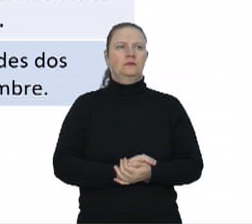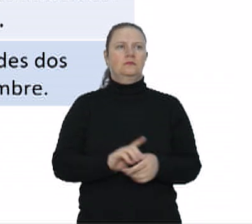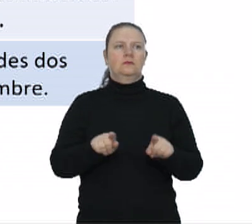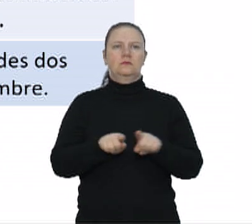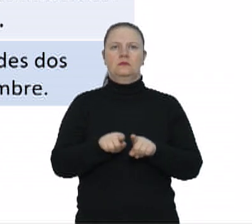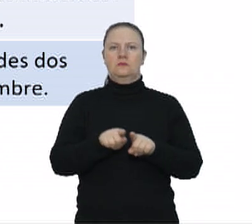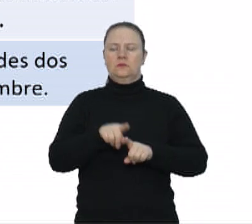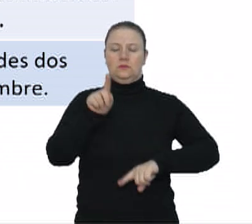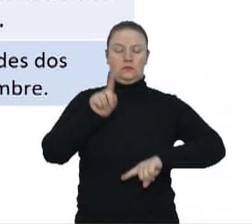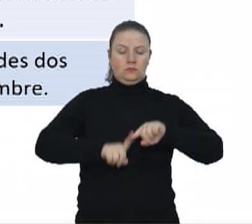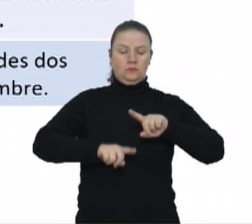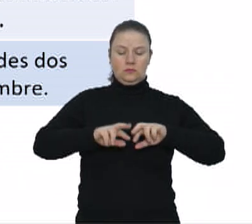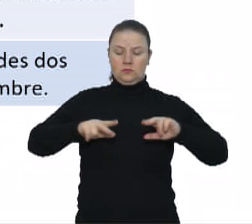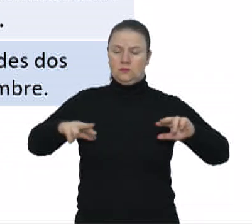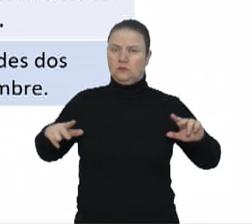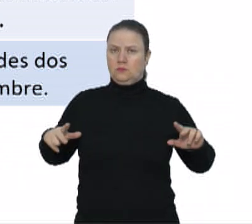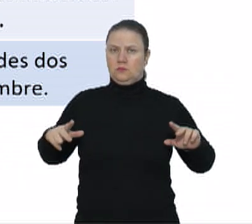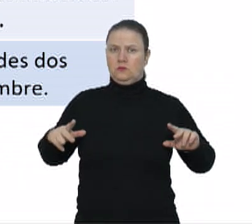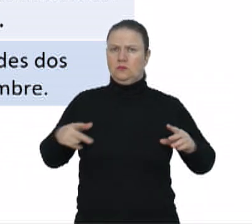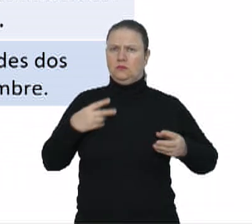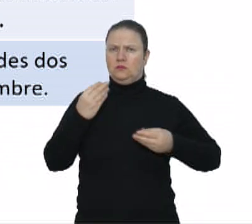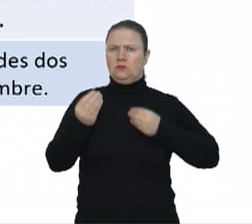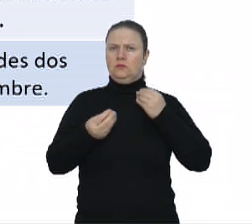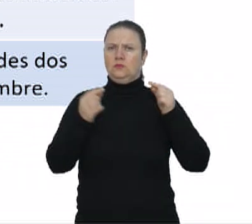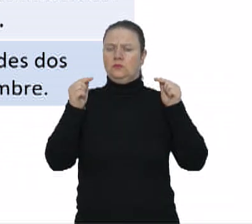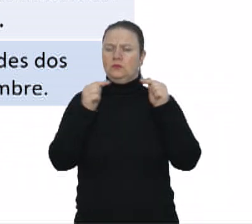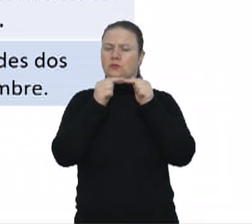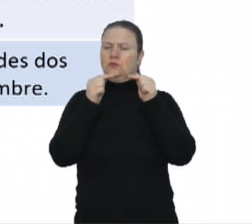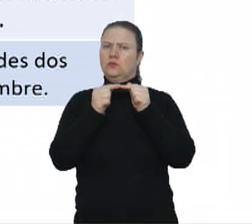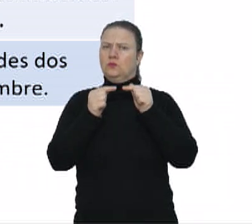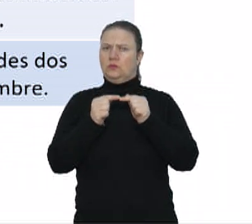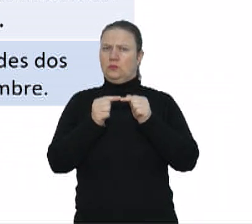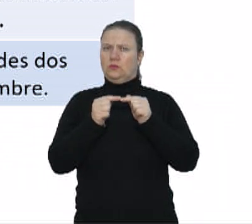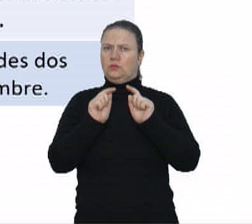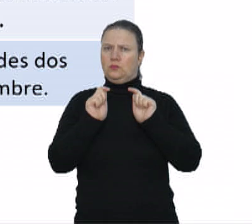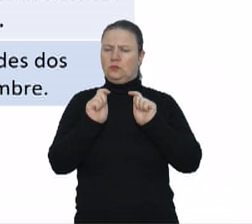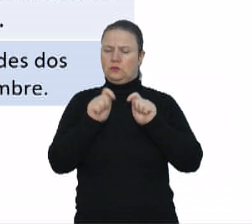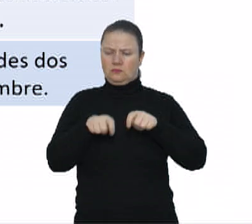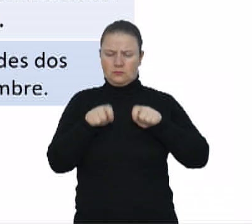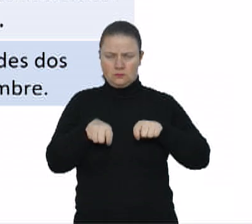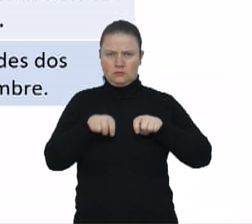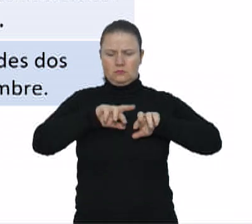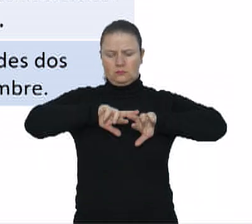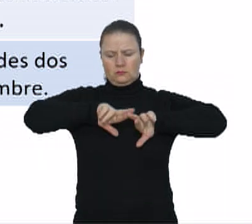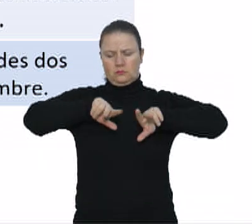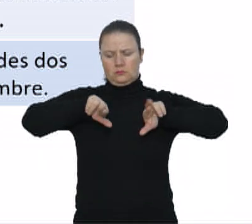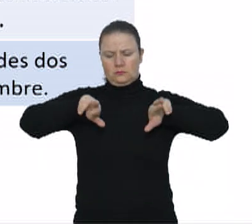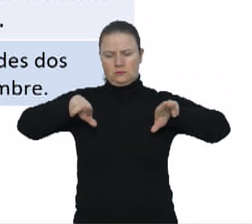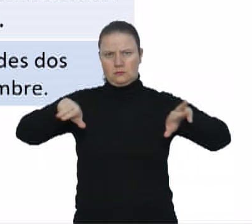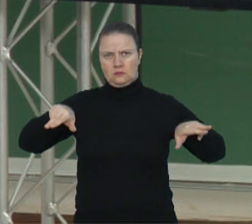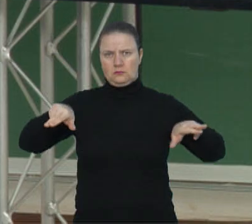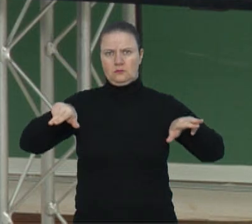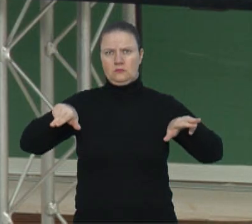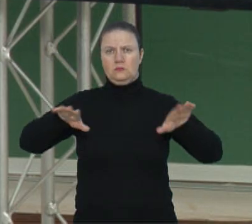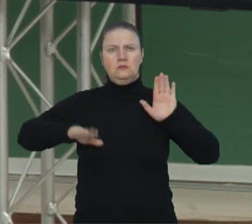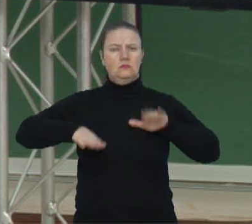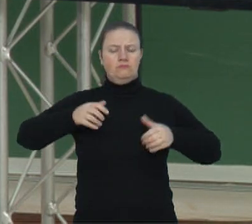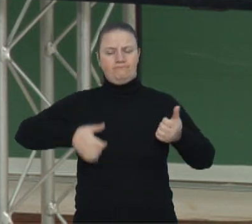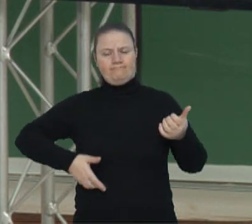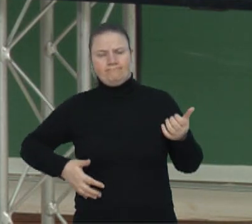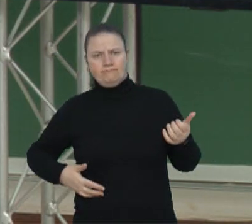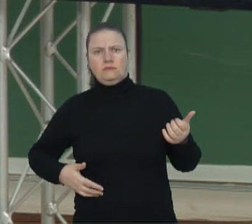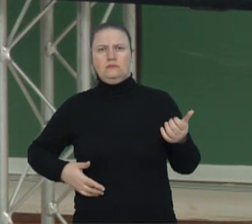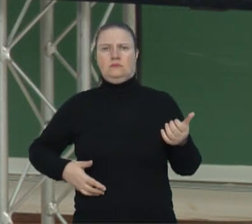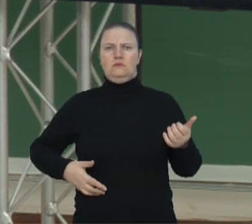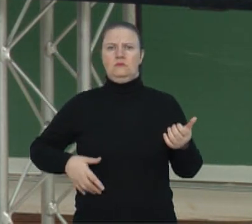também da instrumentação, que seria o modo de combinar as possibilidades dos diversos instrumentos de acordo com o timbre. Então,